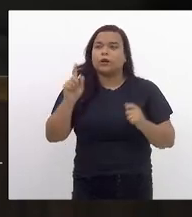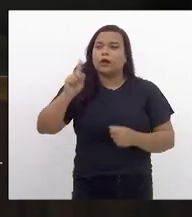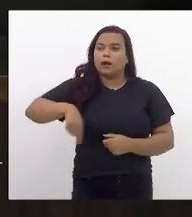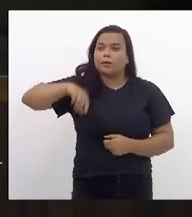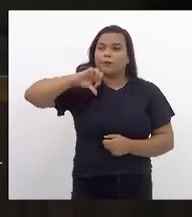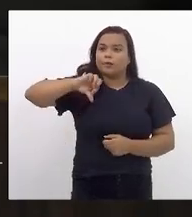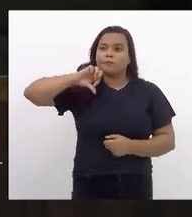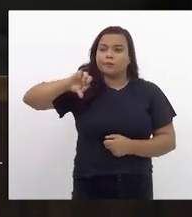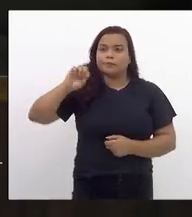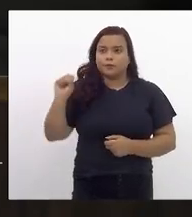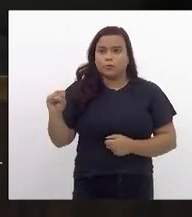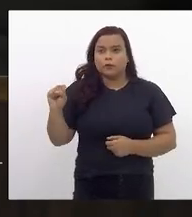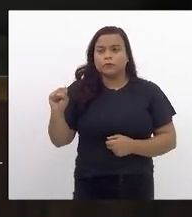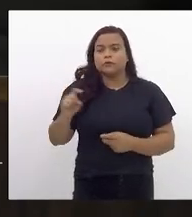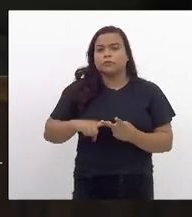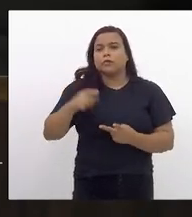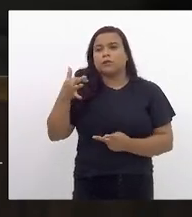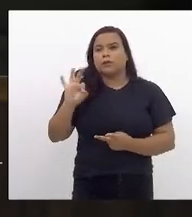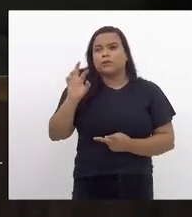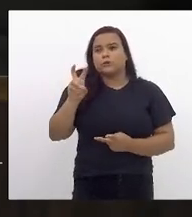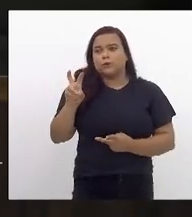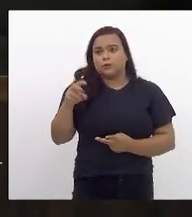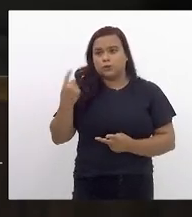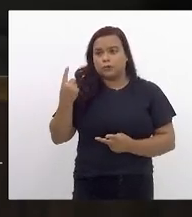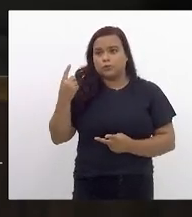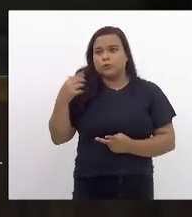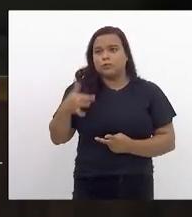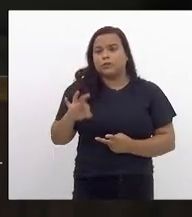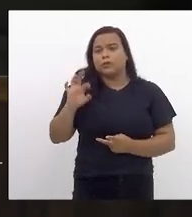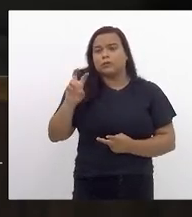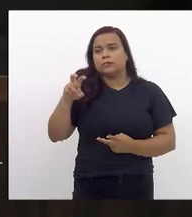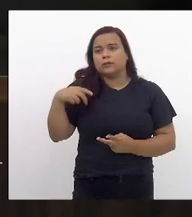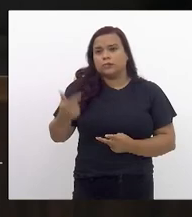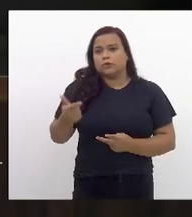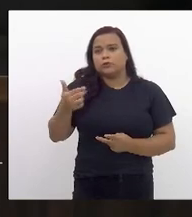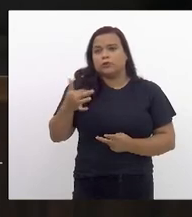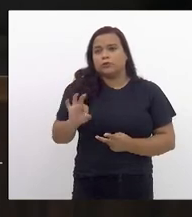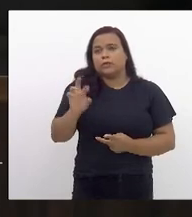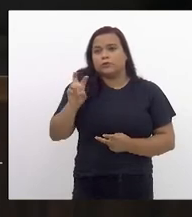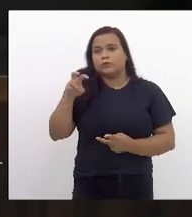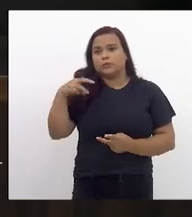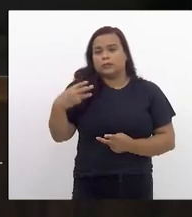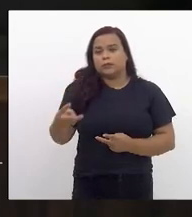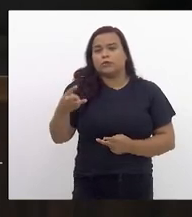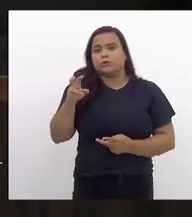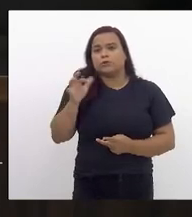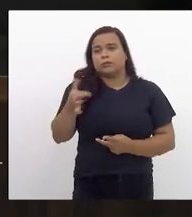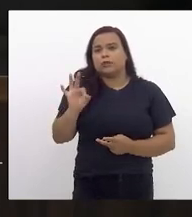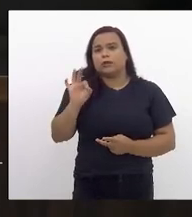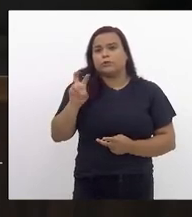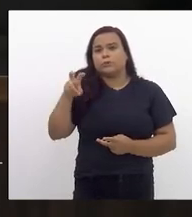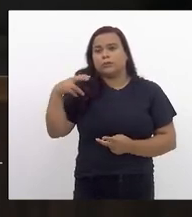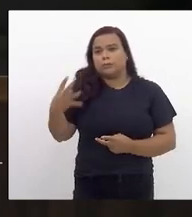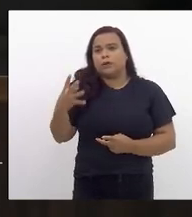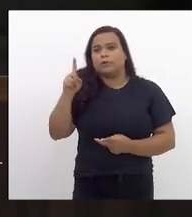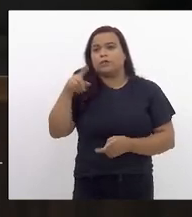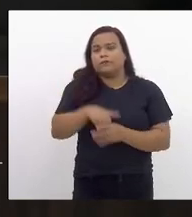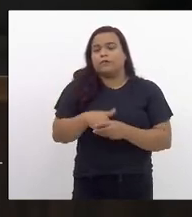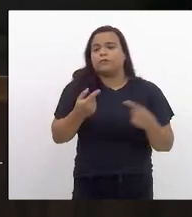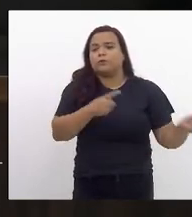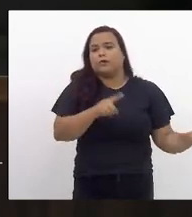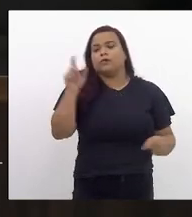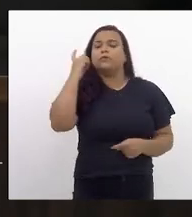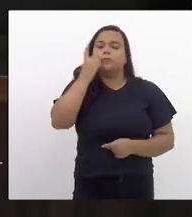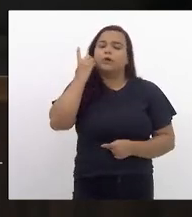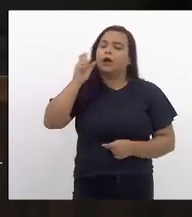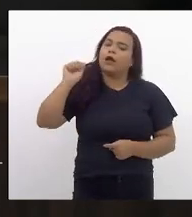998, 1051, 1052, 1053, 1054. Votos contrários do deputado Anderson